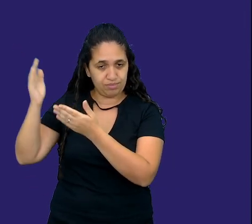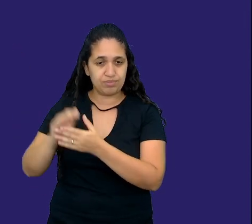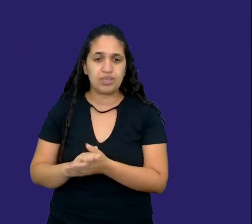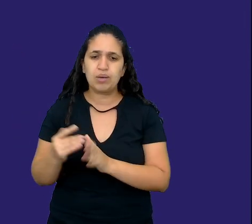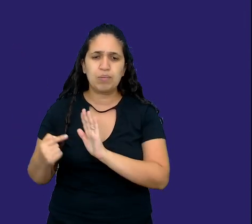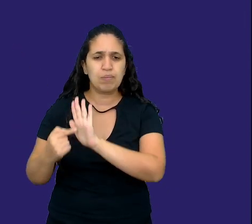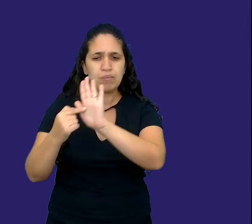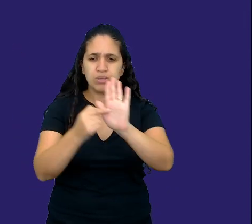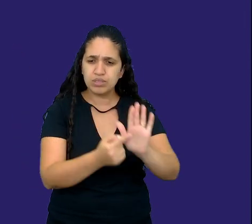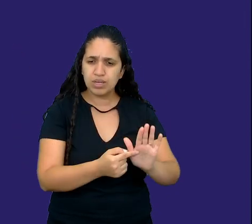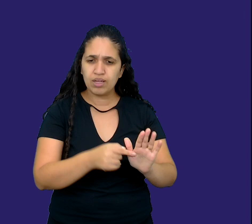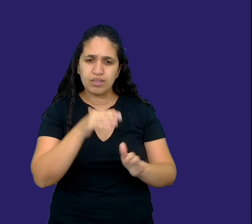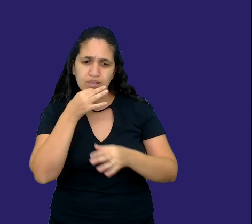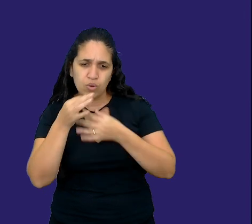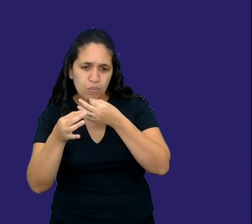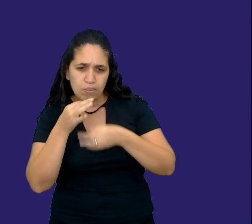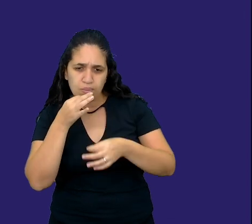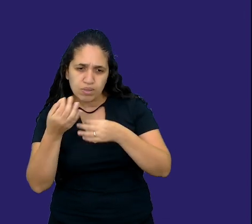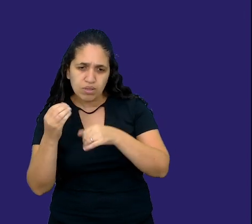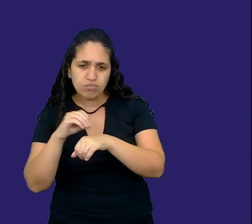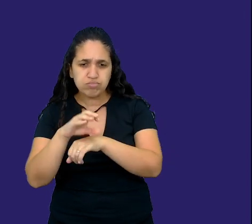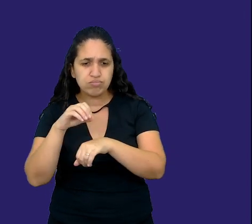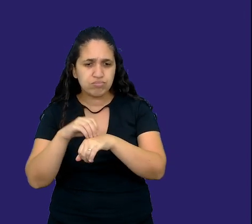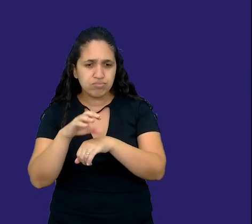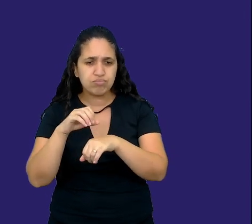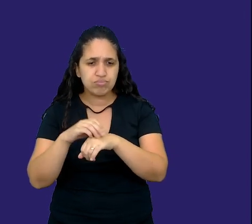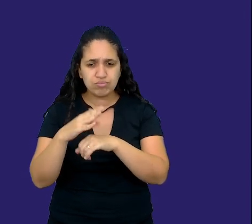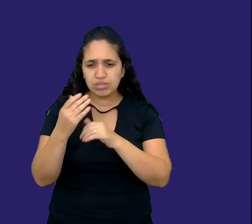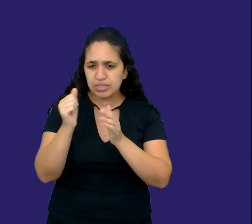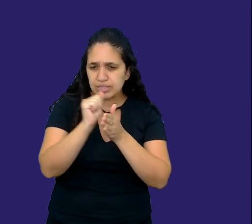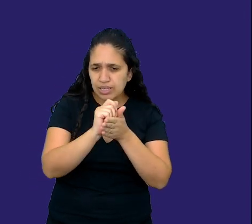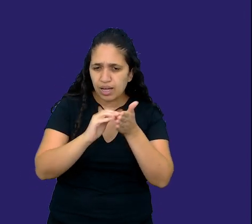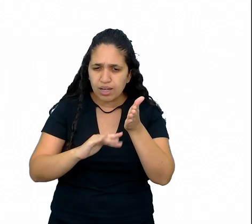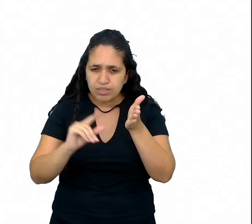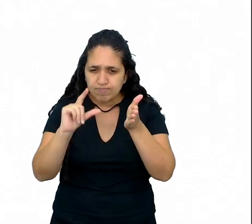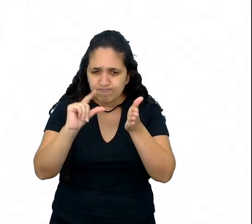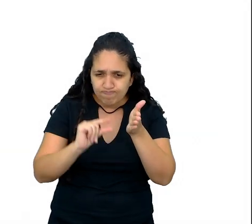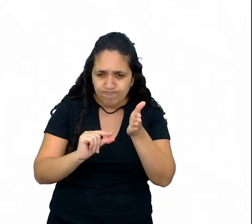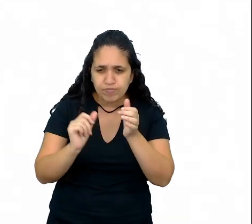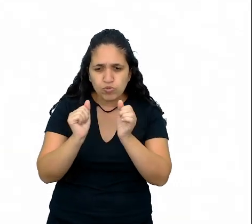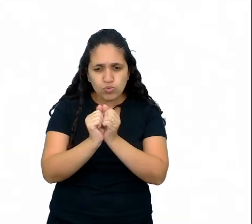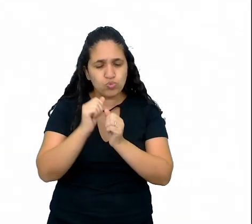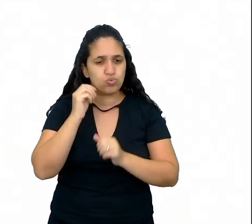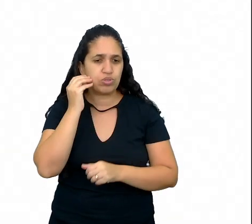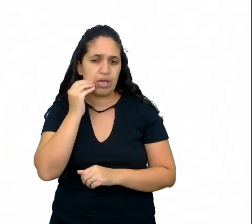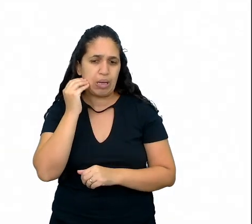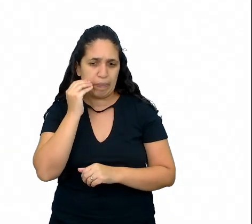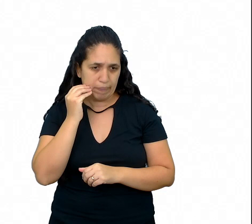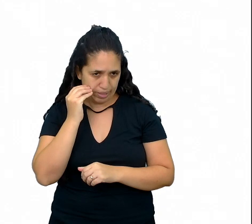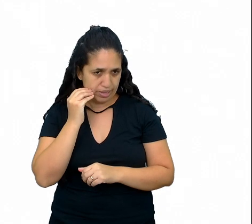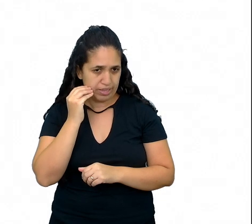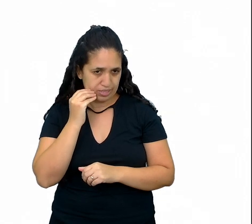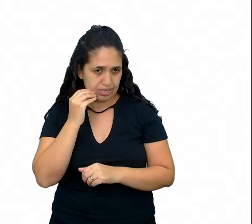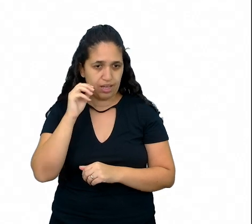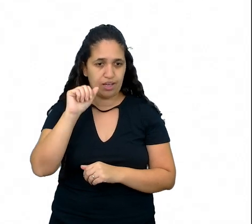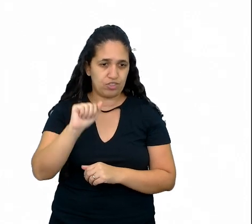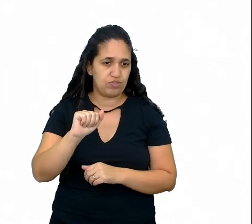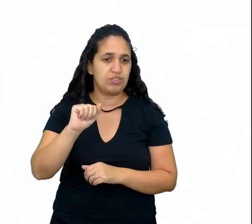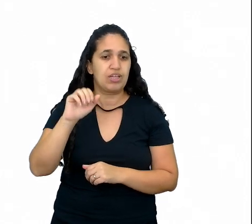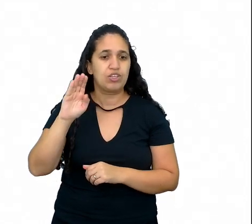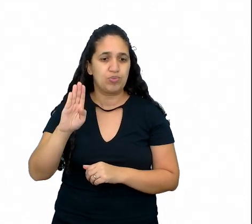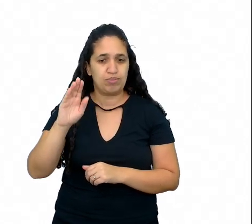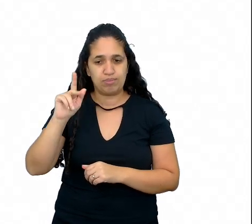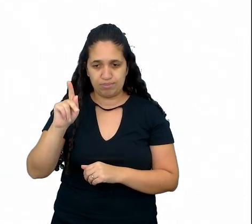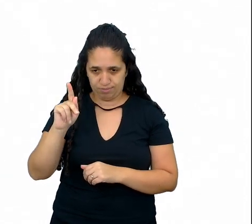apresentar sugestões de realização das mini lições contidas nas experiências da aprendizagem baseada em projeto,